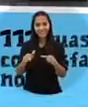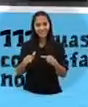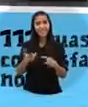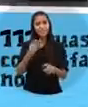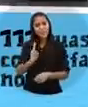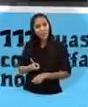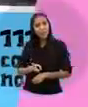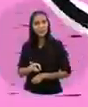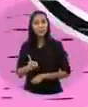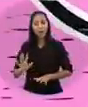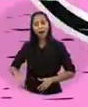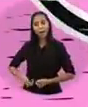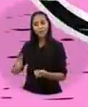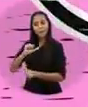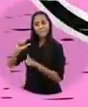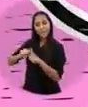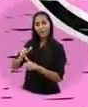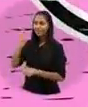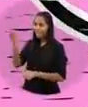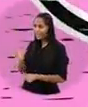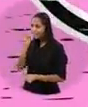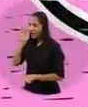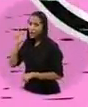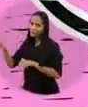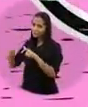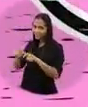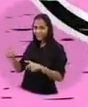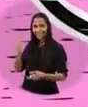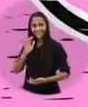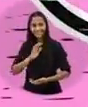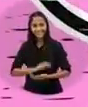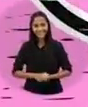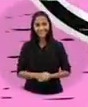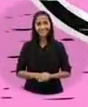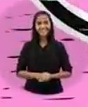no nosso lugar. Pra continuar melhorando, deixa a Rosa trabalhar.